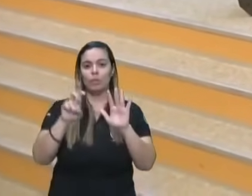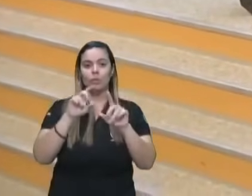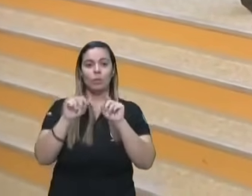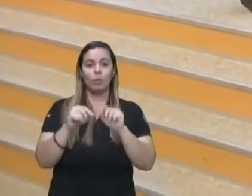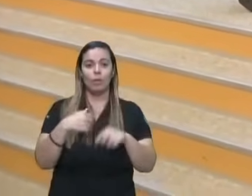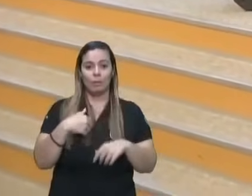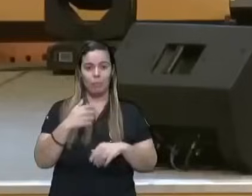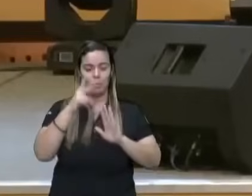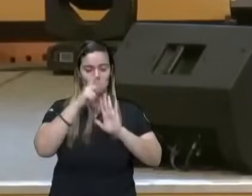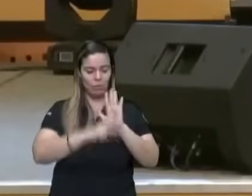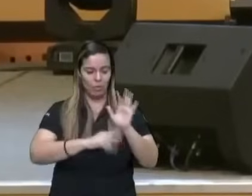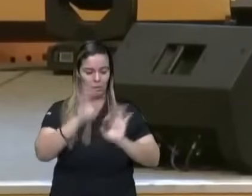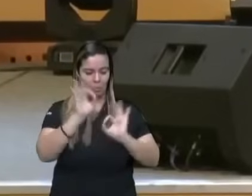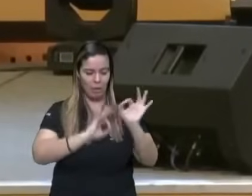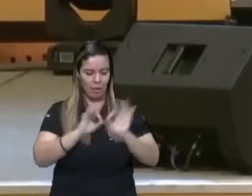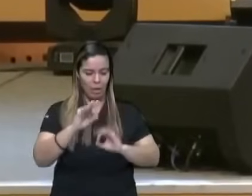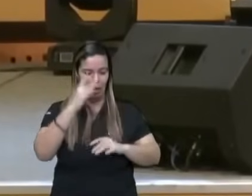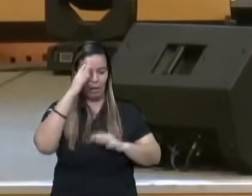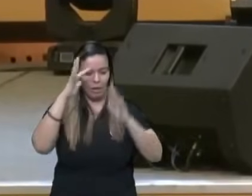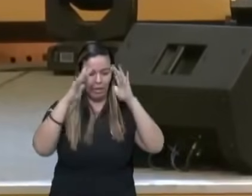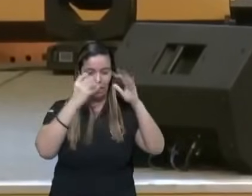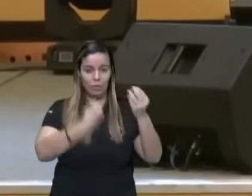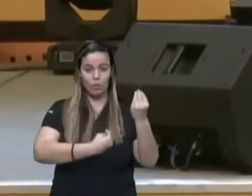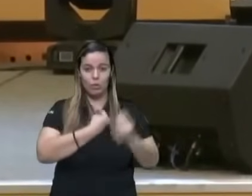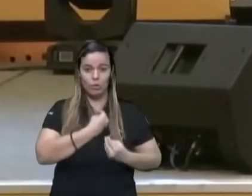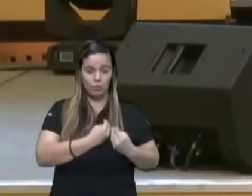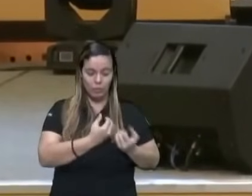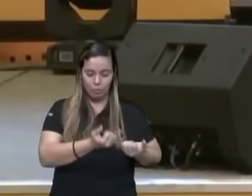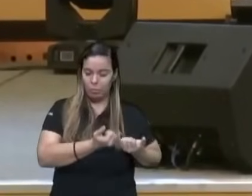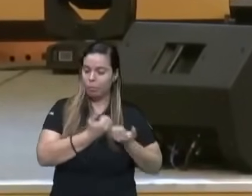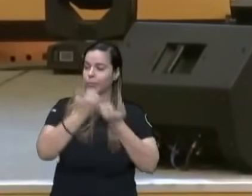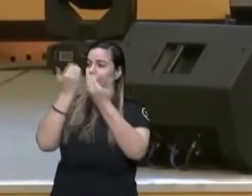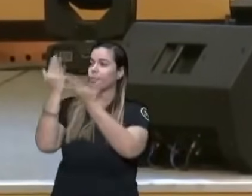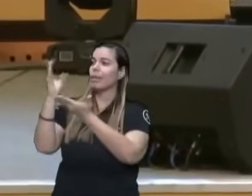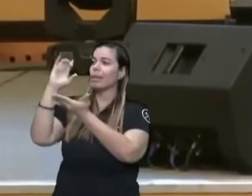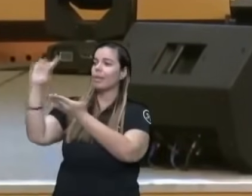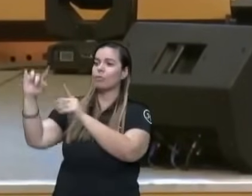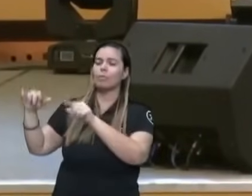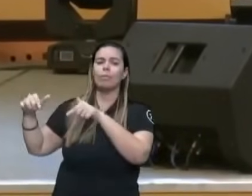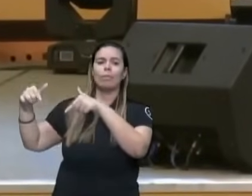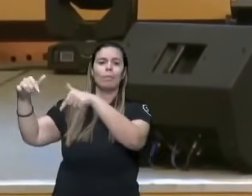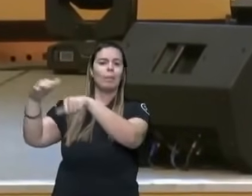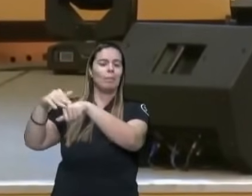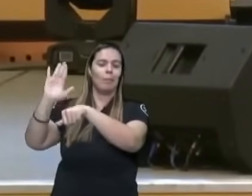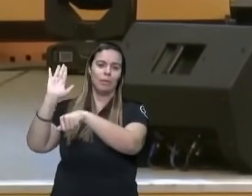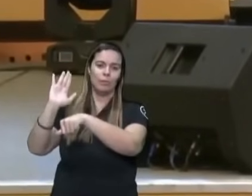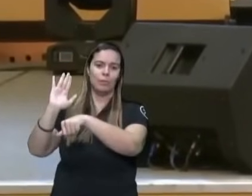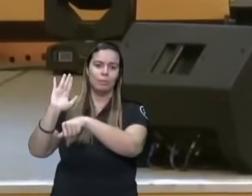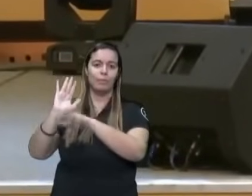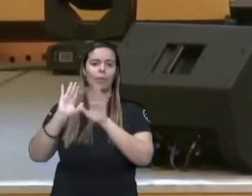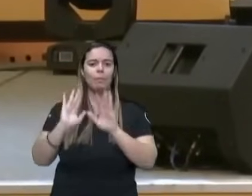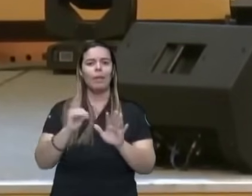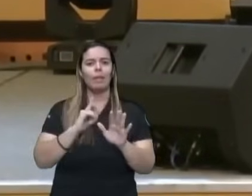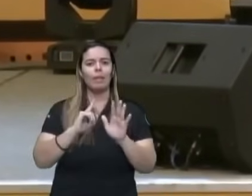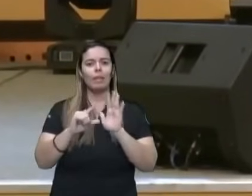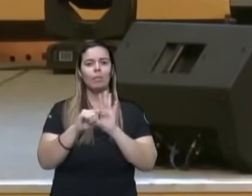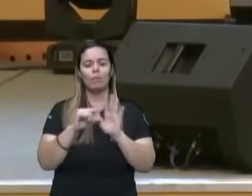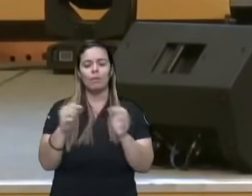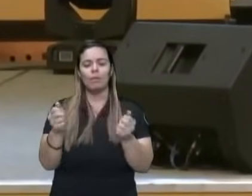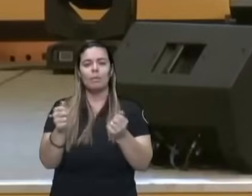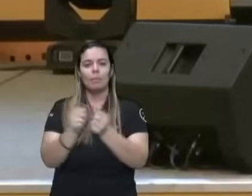teu caminho ao Senhor, confia nele e o mais ele fará. Agora olha que coisa, ele tem duas coisas, uma bem perto da